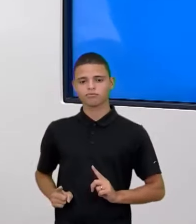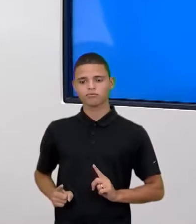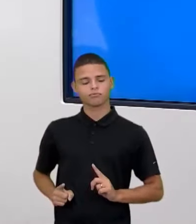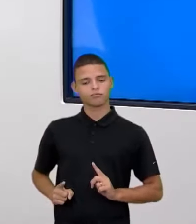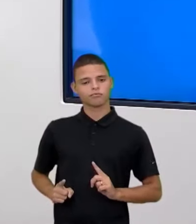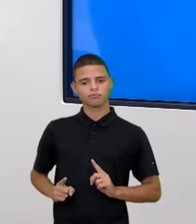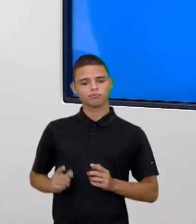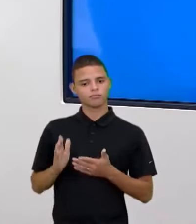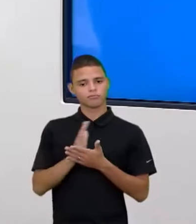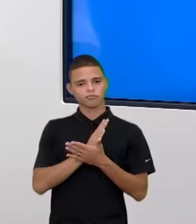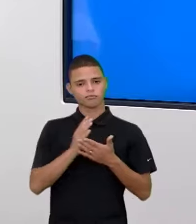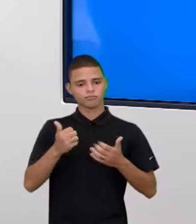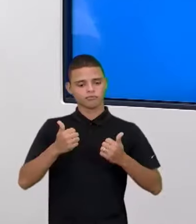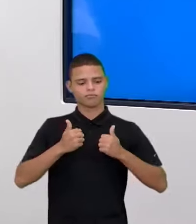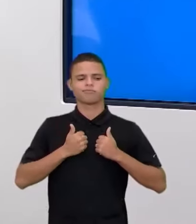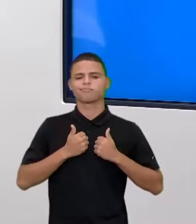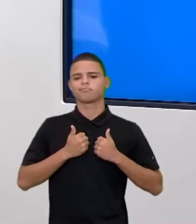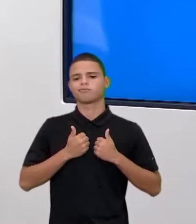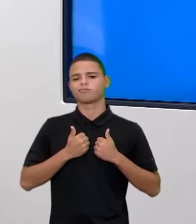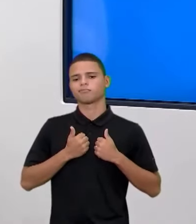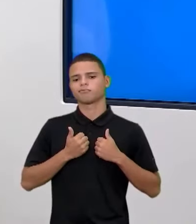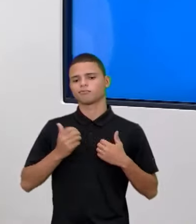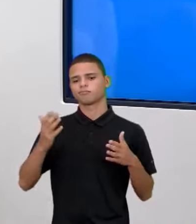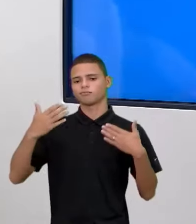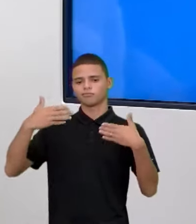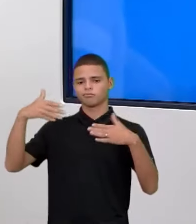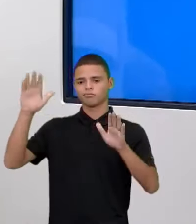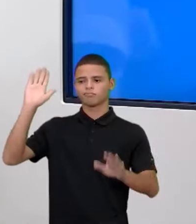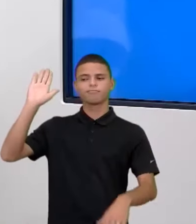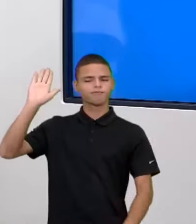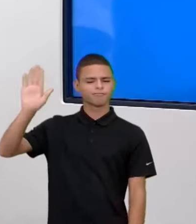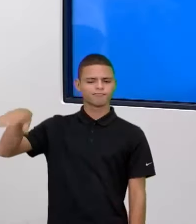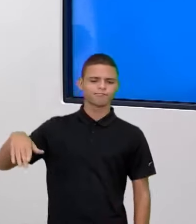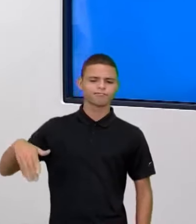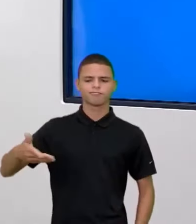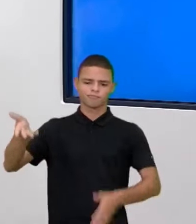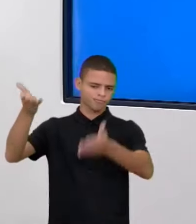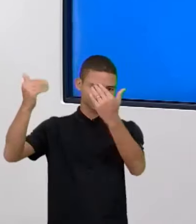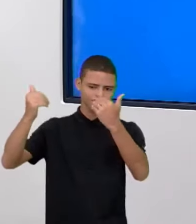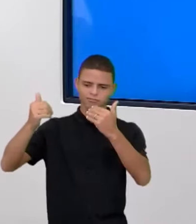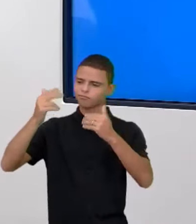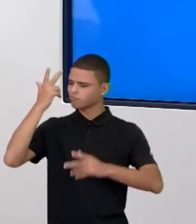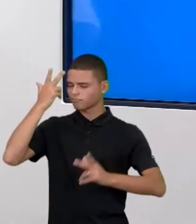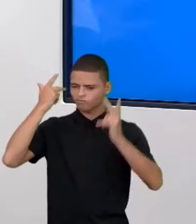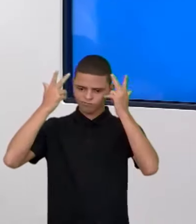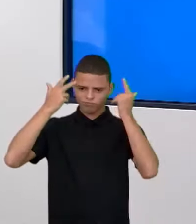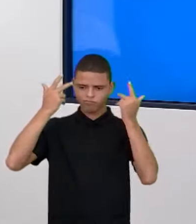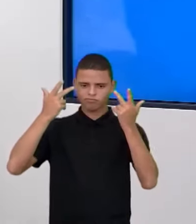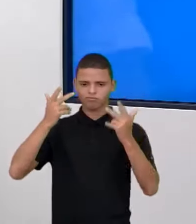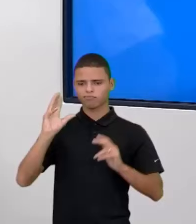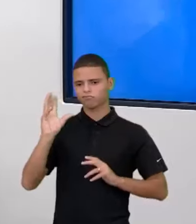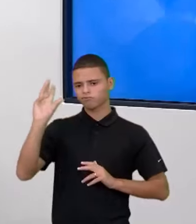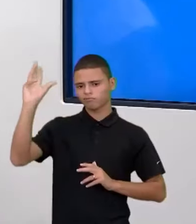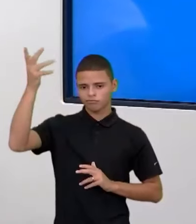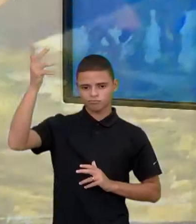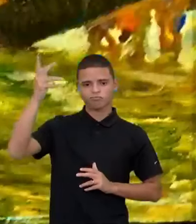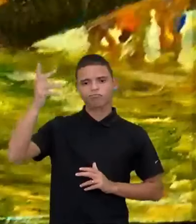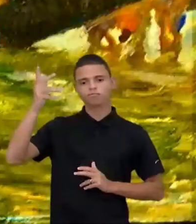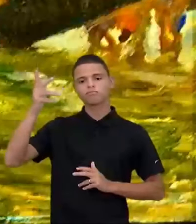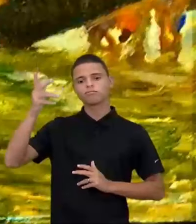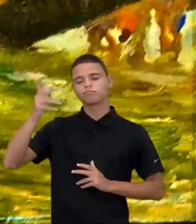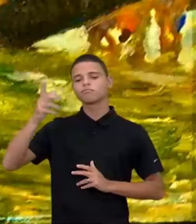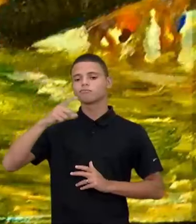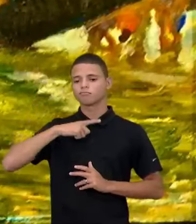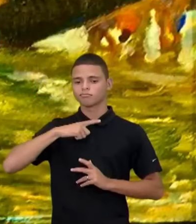estruturadinho. Alguns artistas começam a falar assim: meu irmão, deixa isso pra lá, deixa fluir aí e ver o que acontece. Nós temos também,